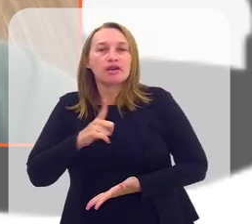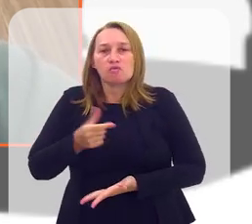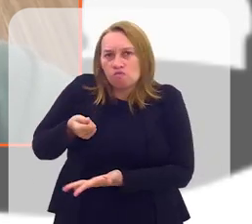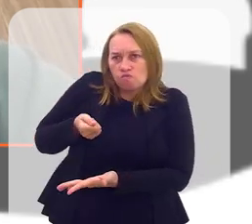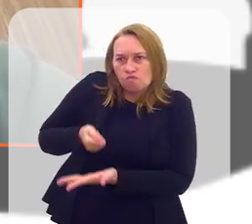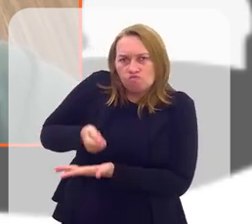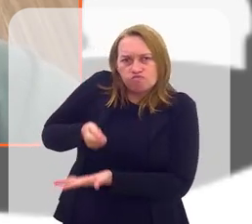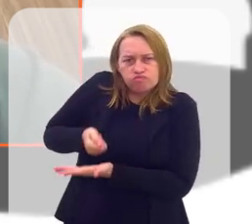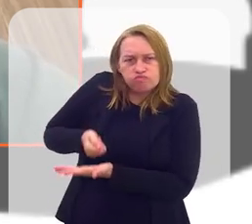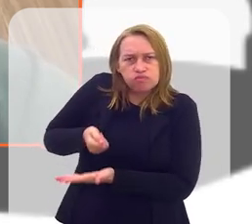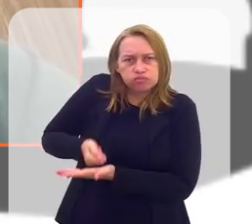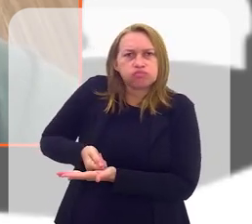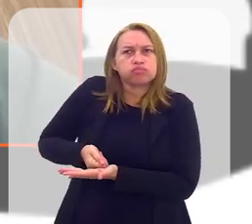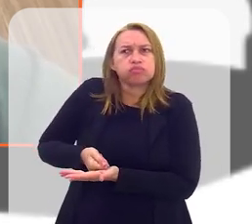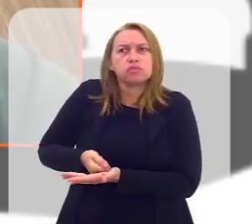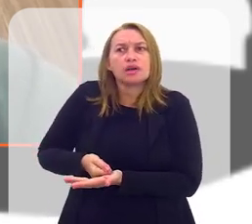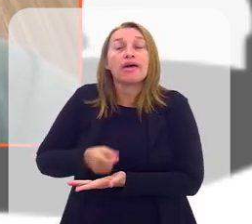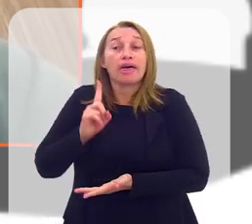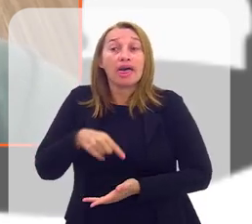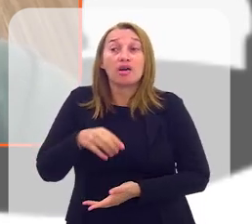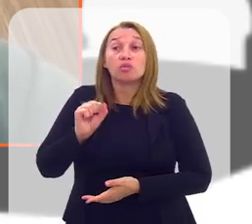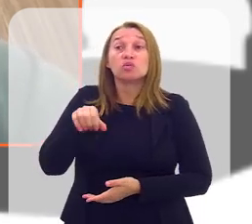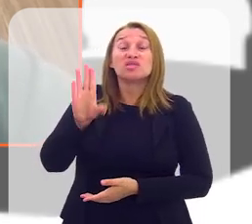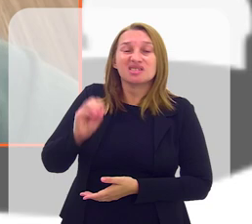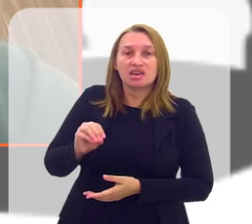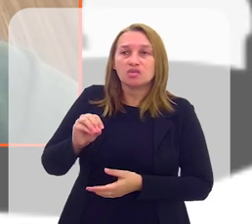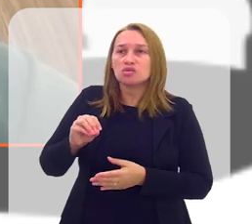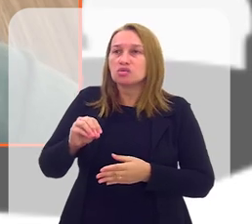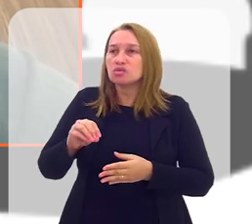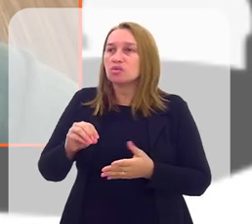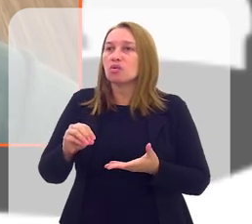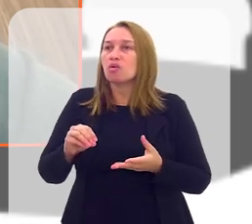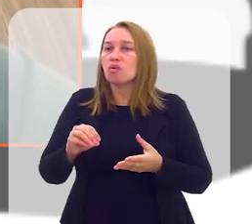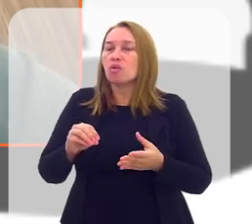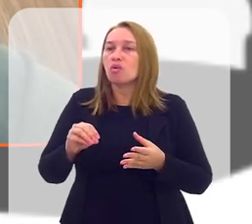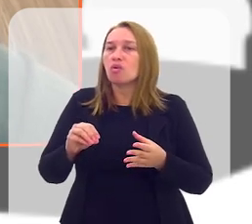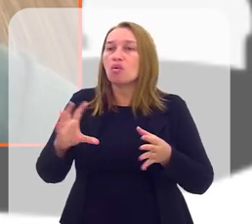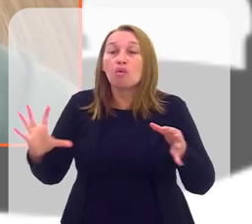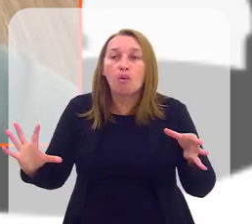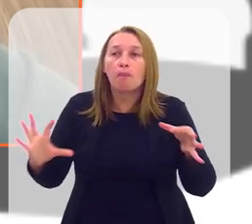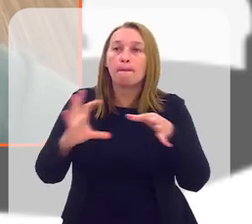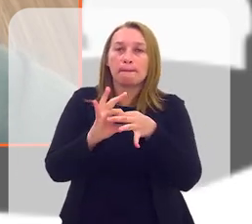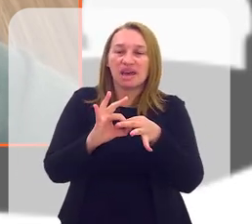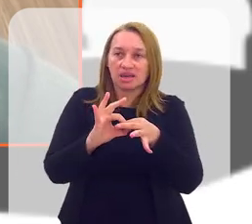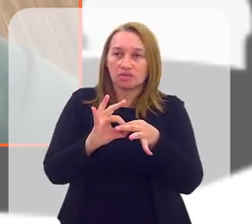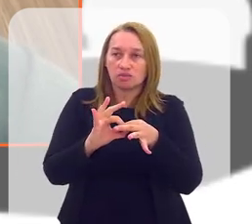ele já tem essa obrigação. E é um censo mais completo, é um censo